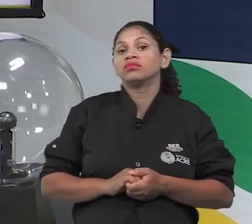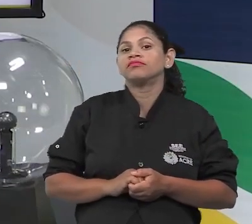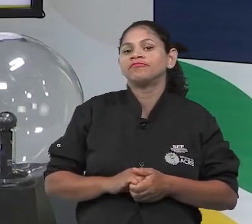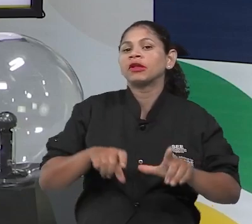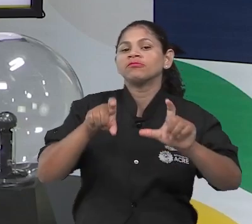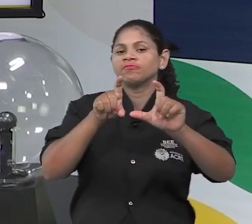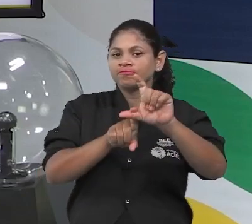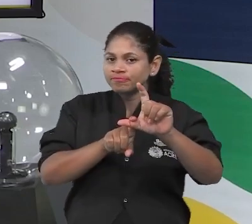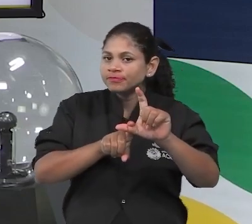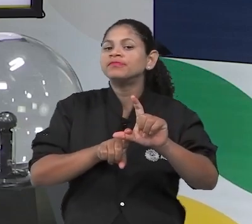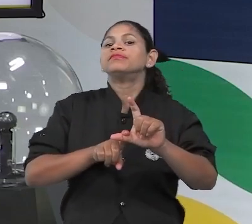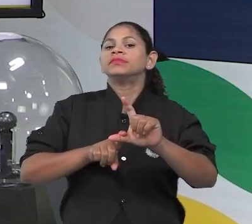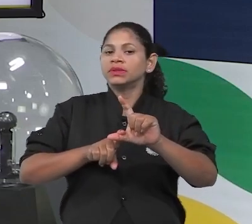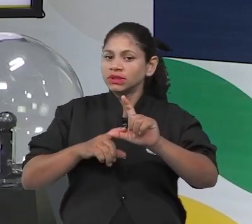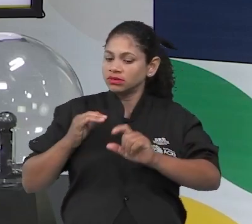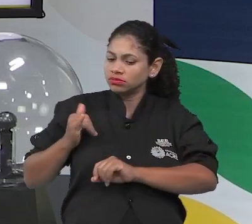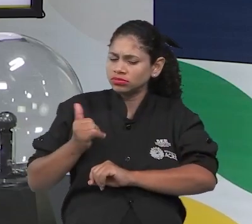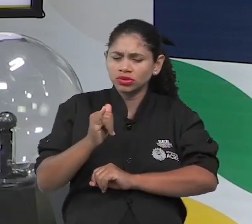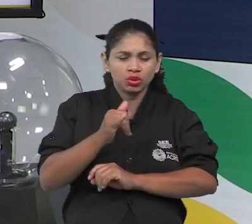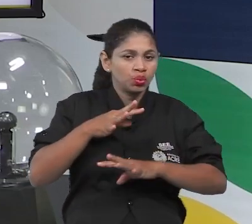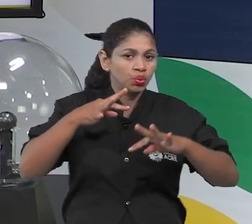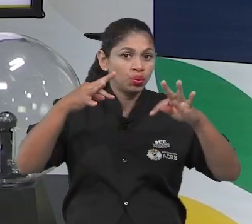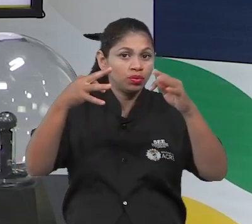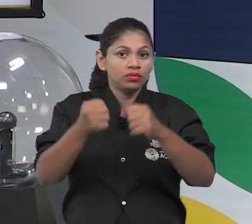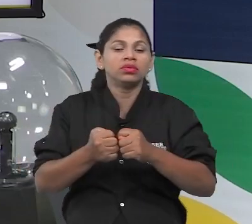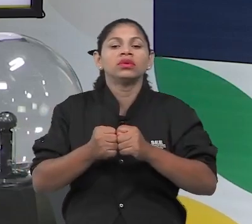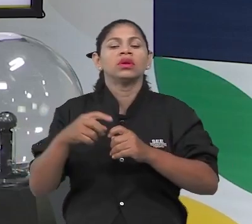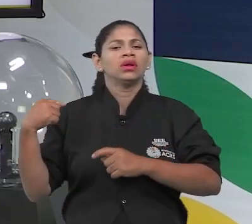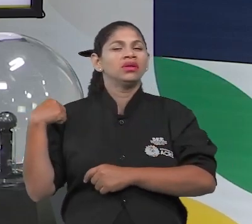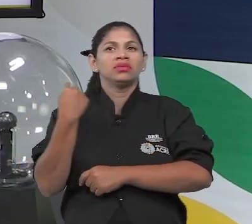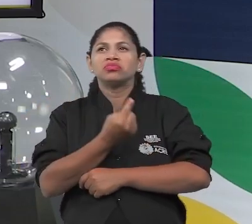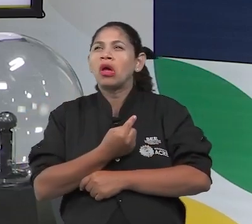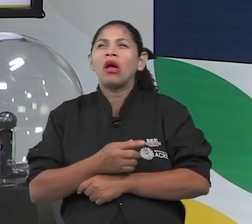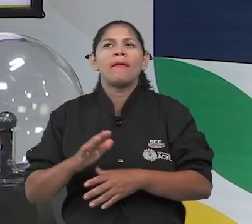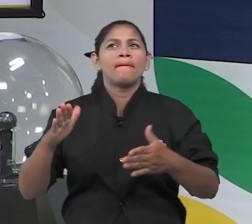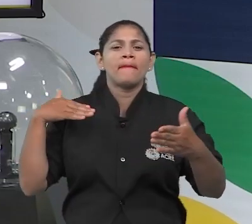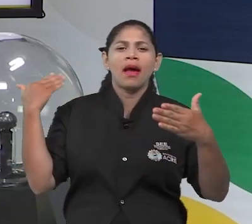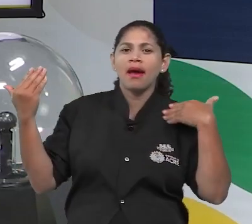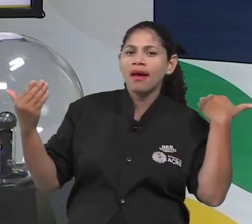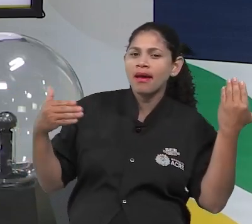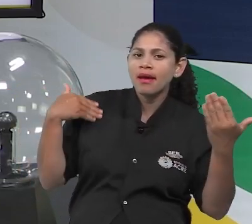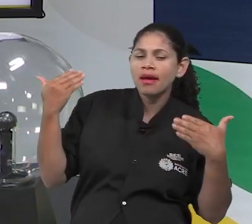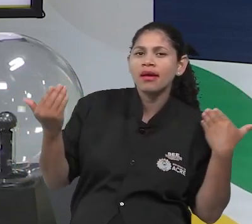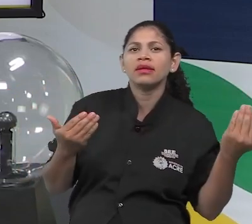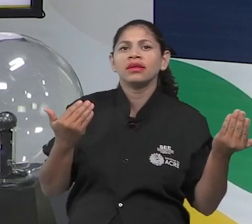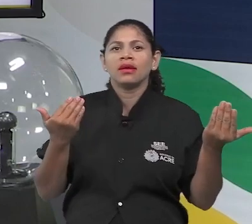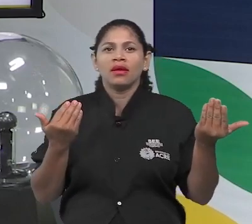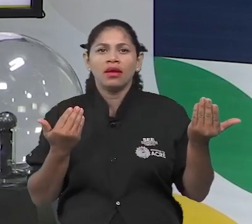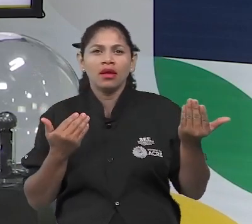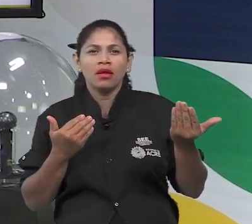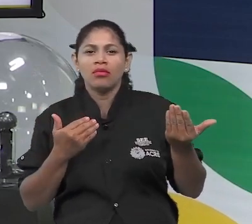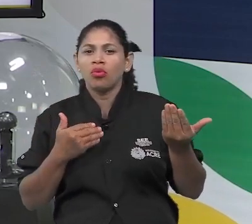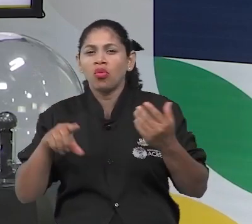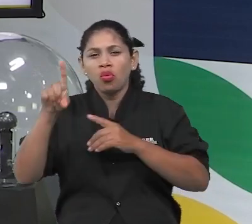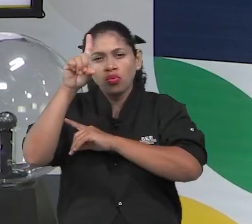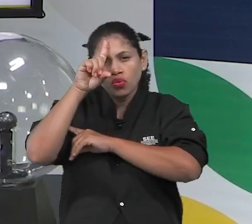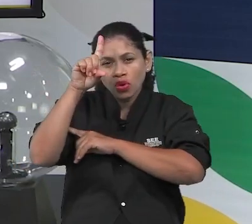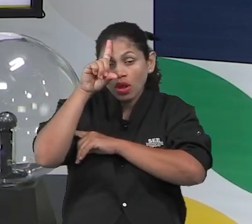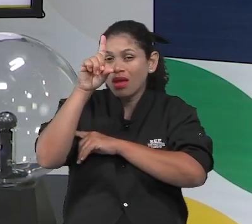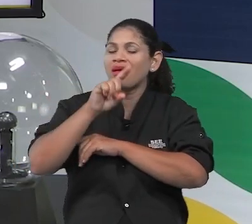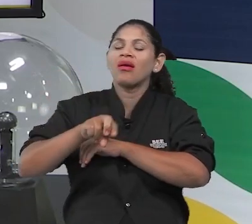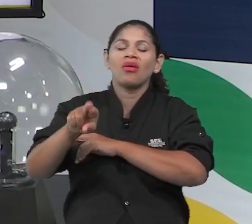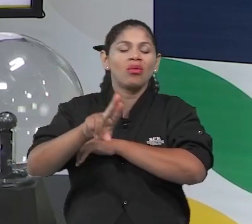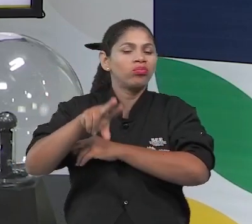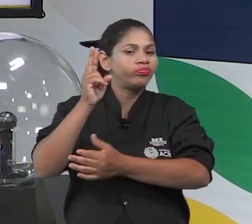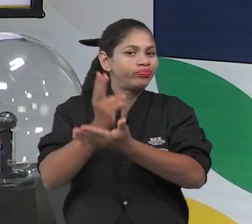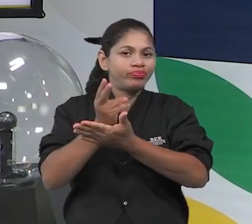nosso trabalho, para o nosso estudo, para o nosso lazer, né? Tudo a gente depende ali de energia. Então, para a gente contar um